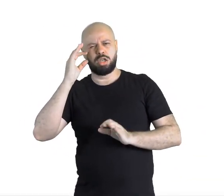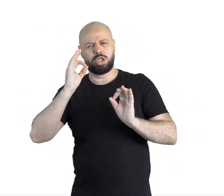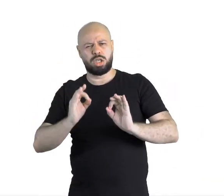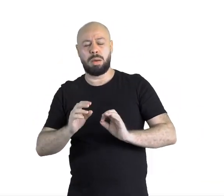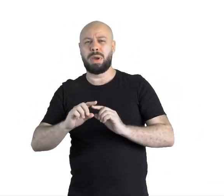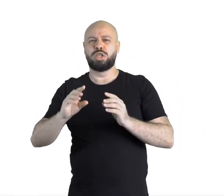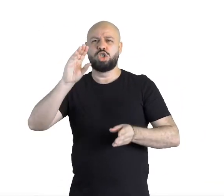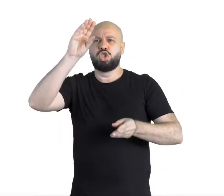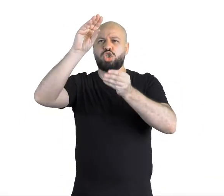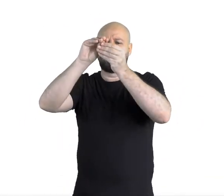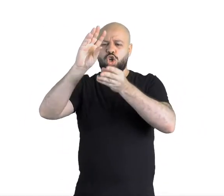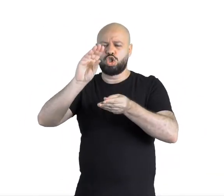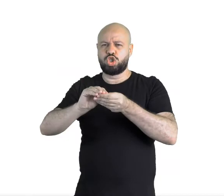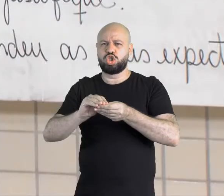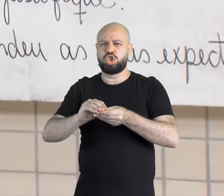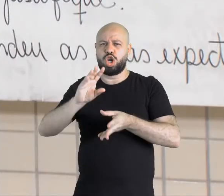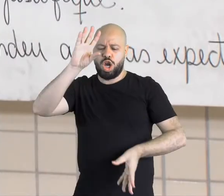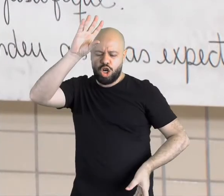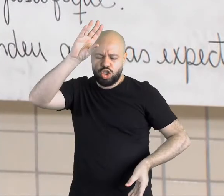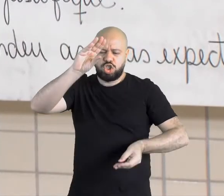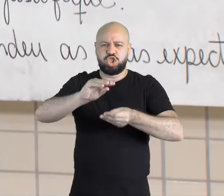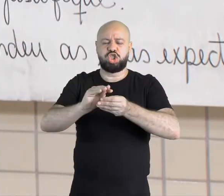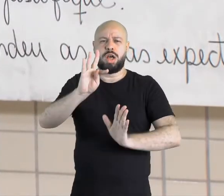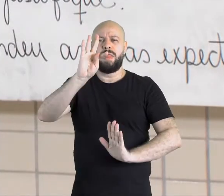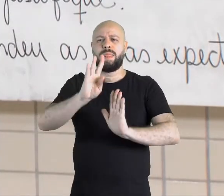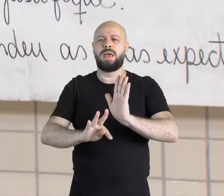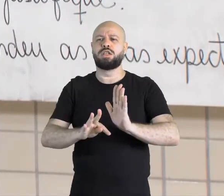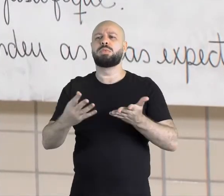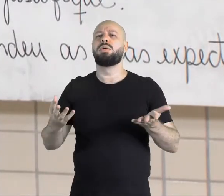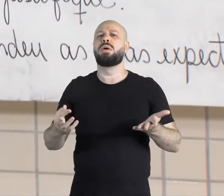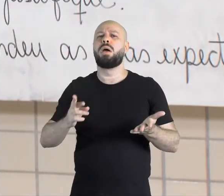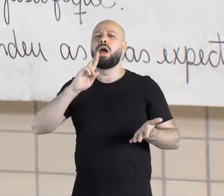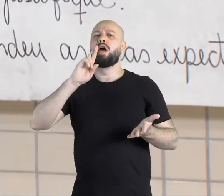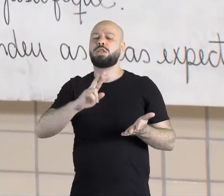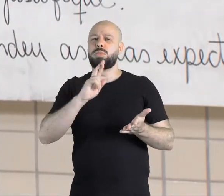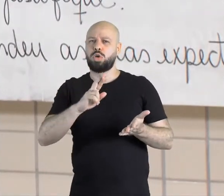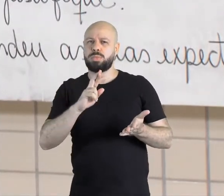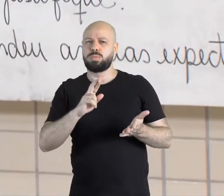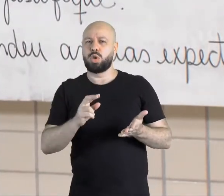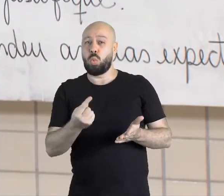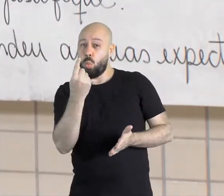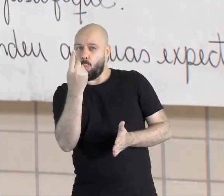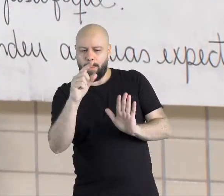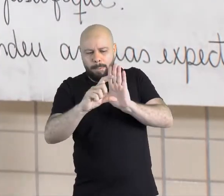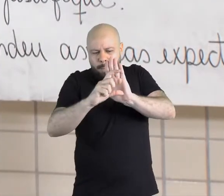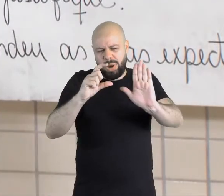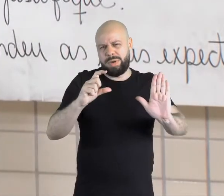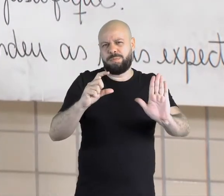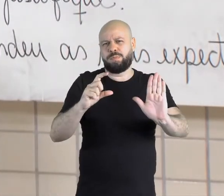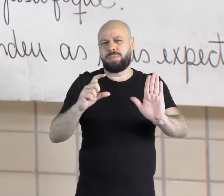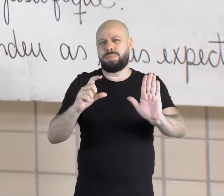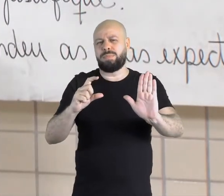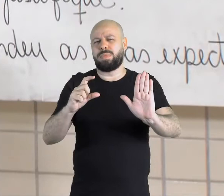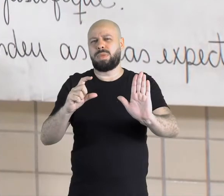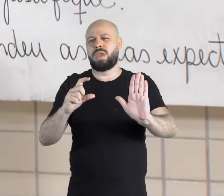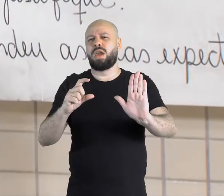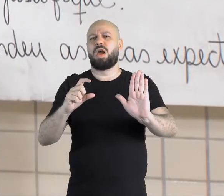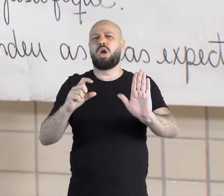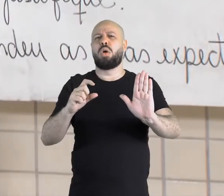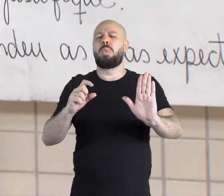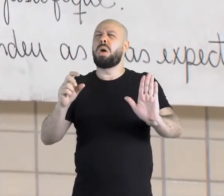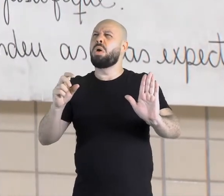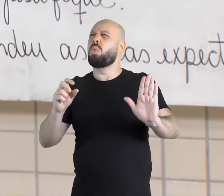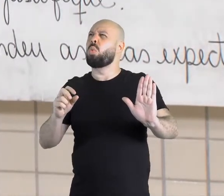resumida, do que trata o texto? Responda elaborando um parágrafo falando aí do que trata o